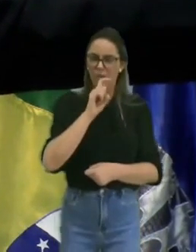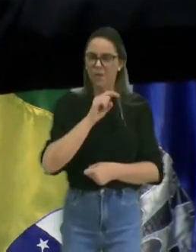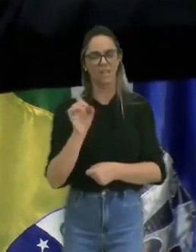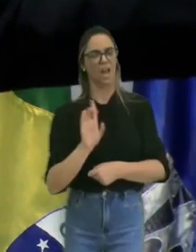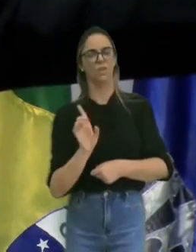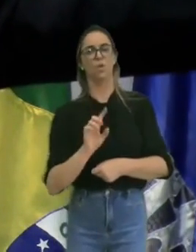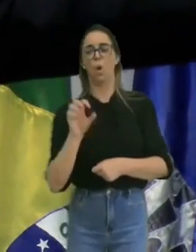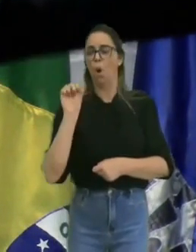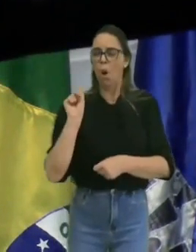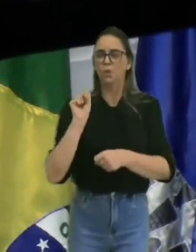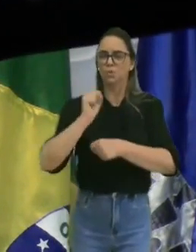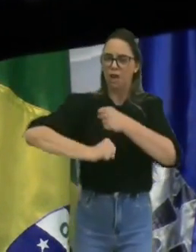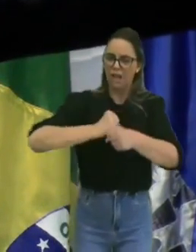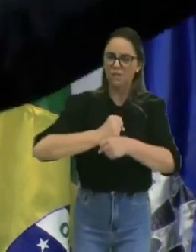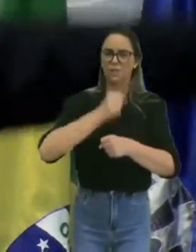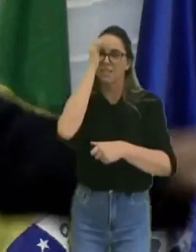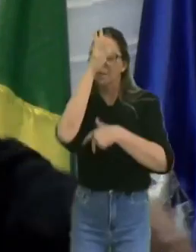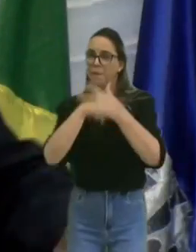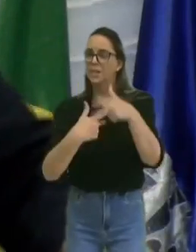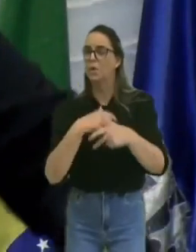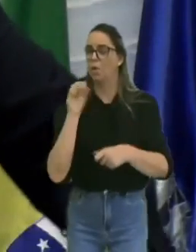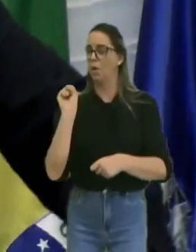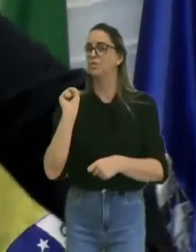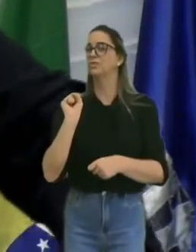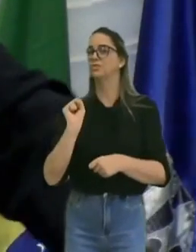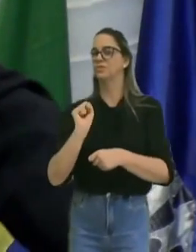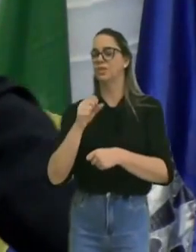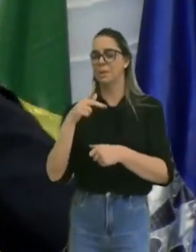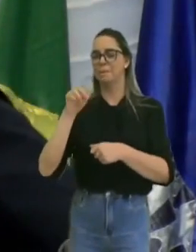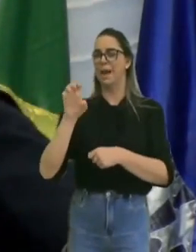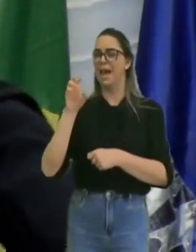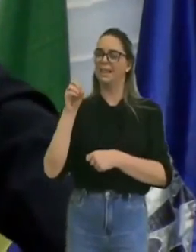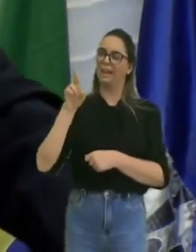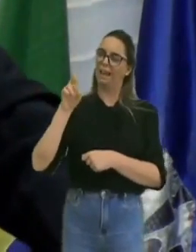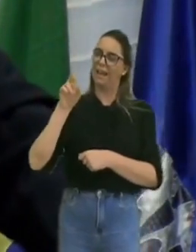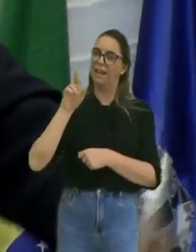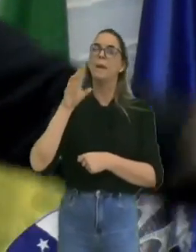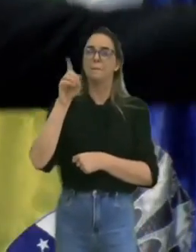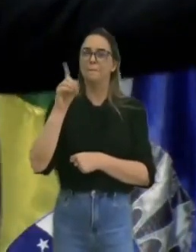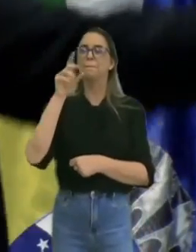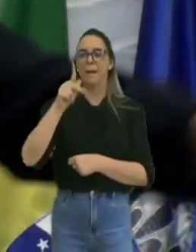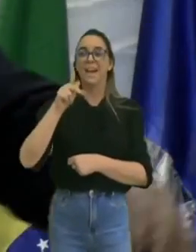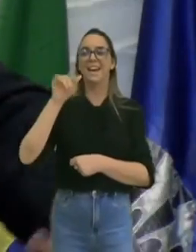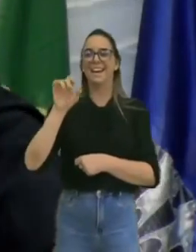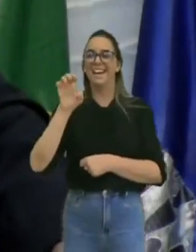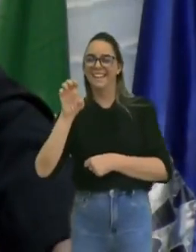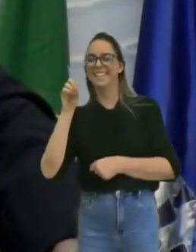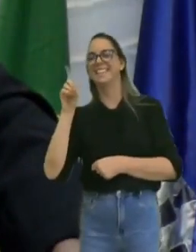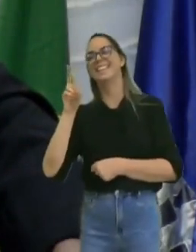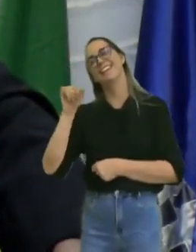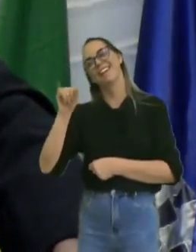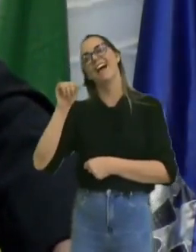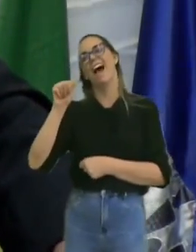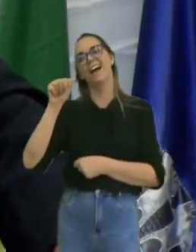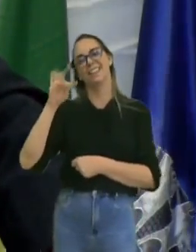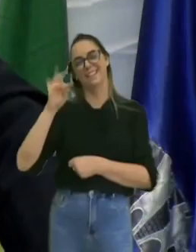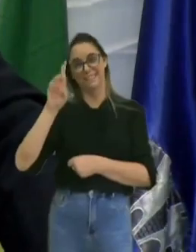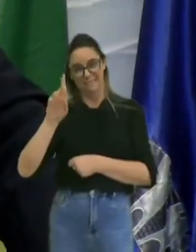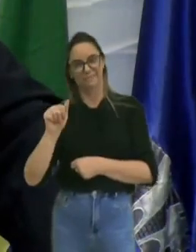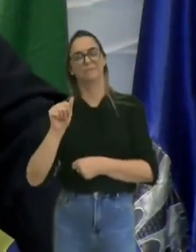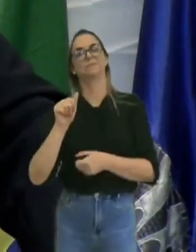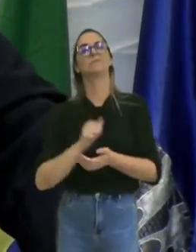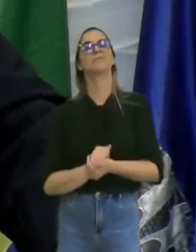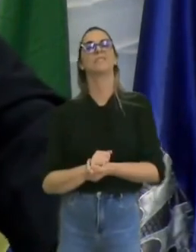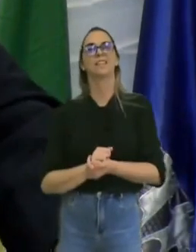um médico especialista aqui. 8 anos sem ter um pediatra, ginecologista, nós temos tudo. E vocês querem o que mais? Lambei bota?